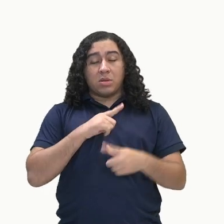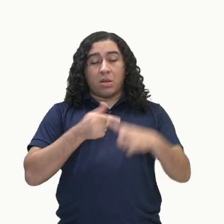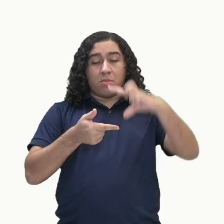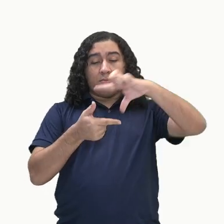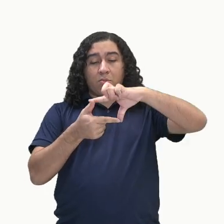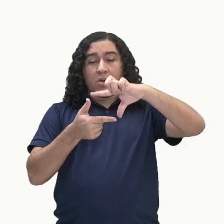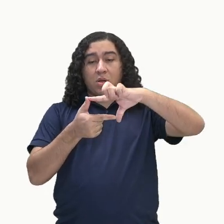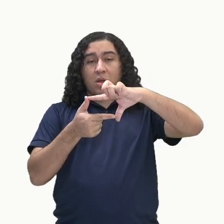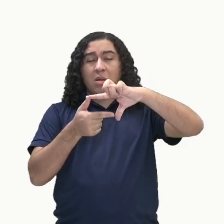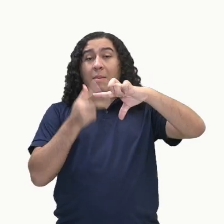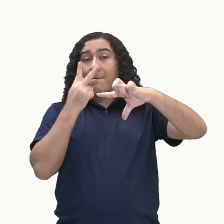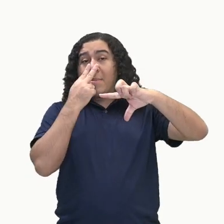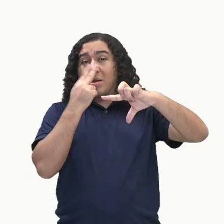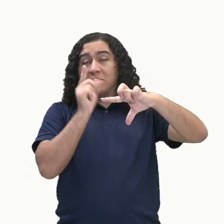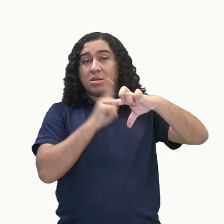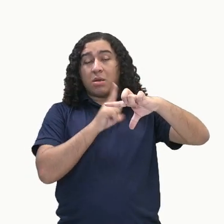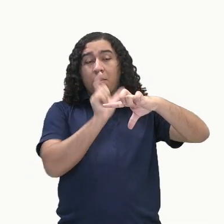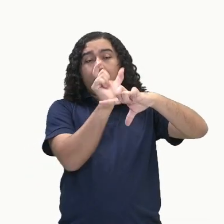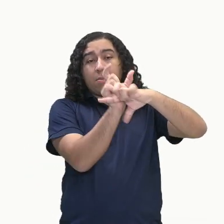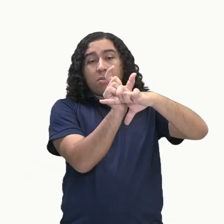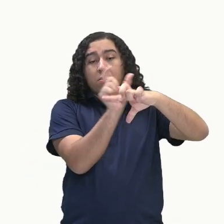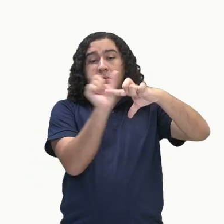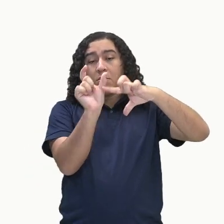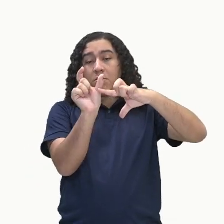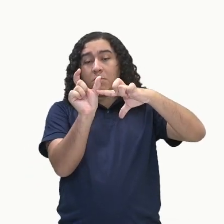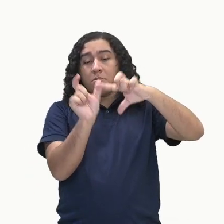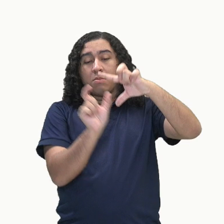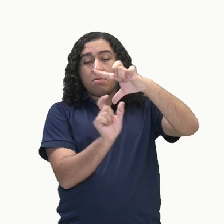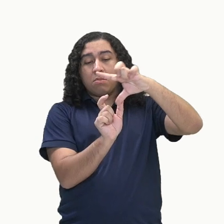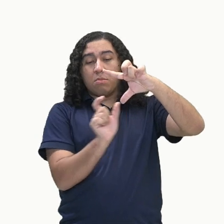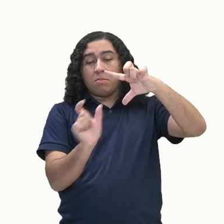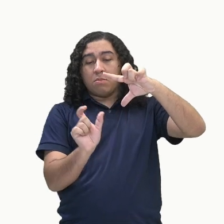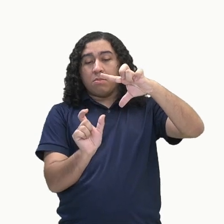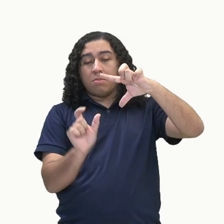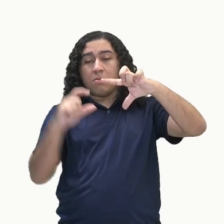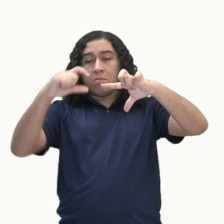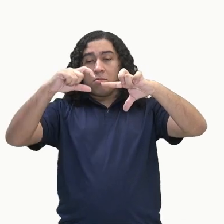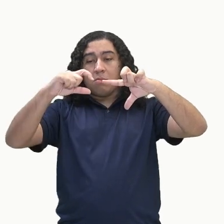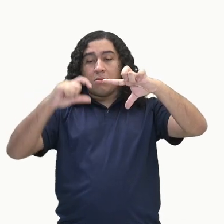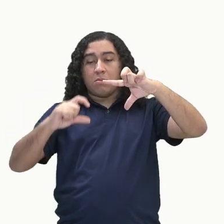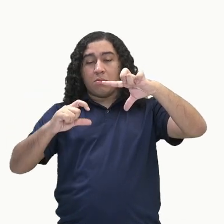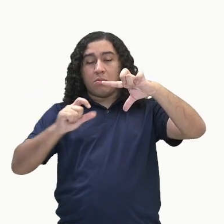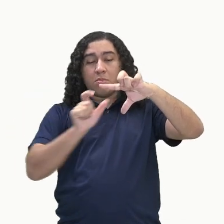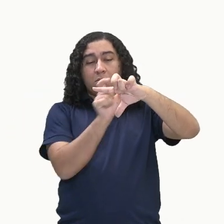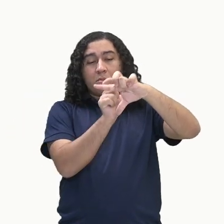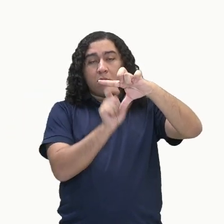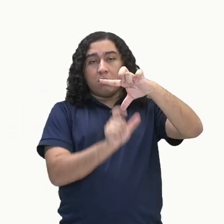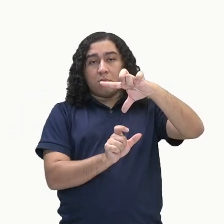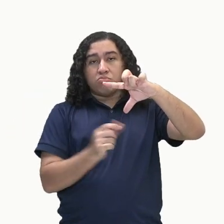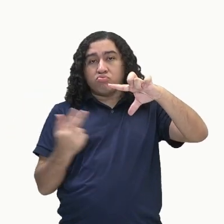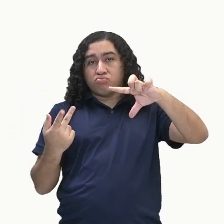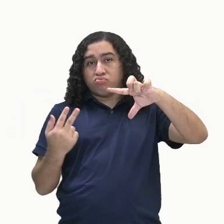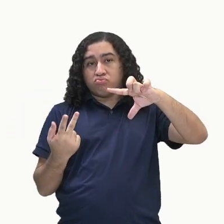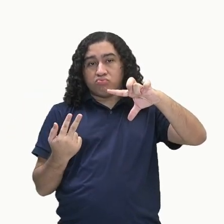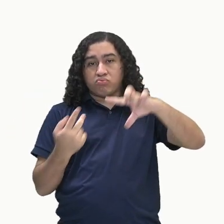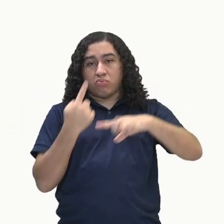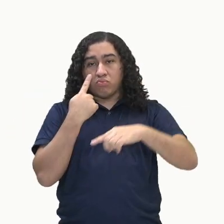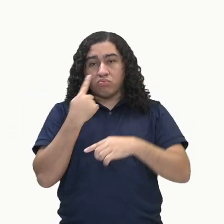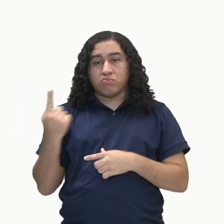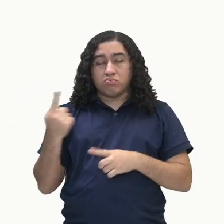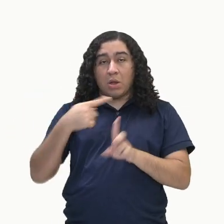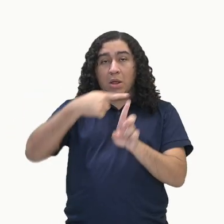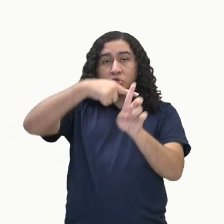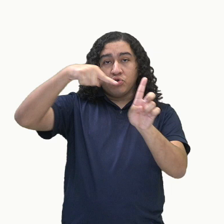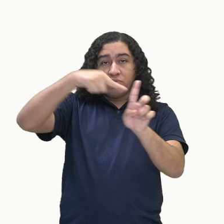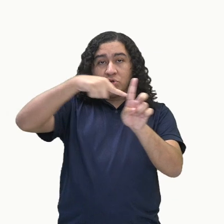Este lado aqui também possui a medida de um tracinho. Este aqui também mede um tracinho.